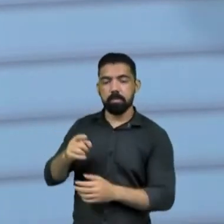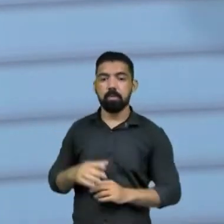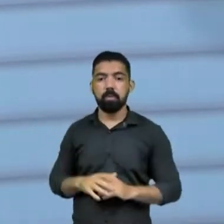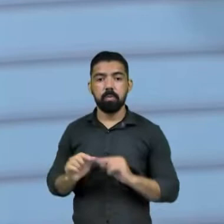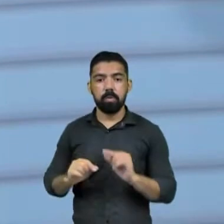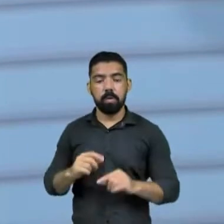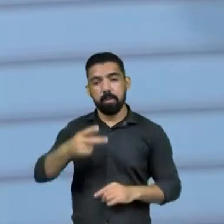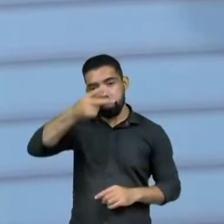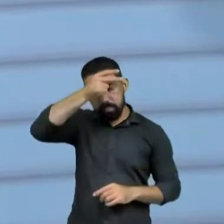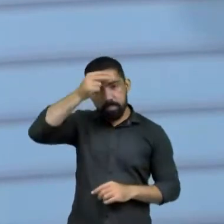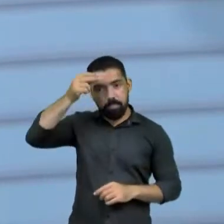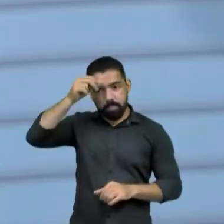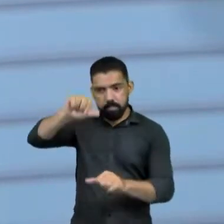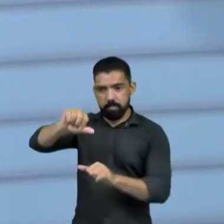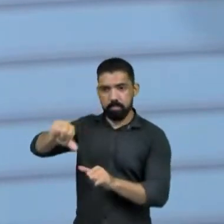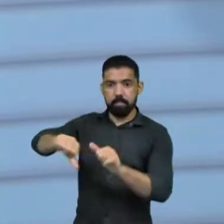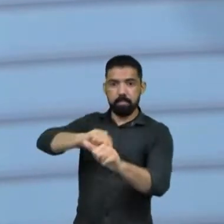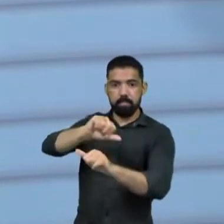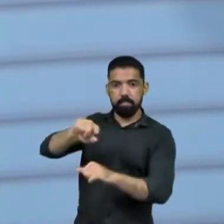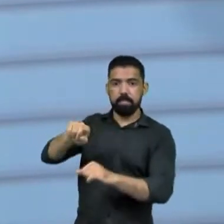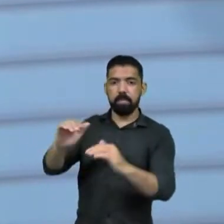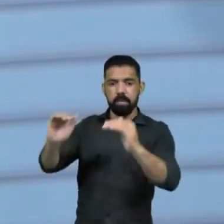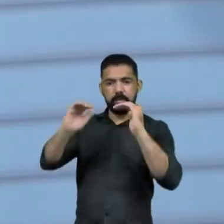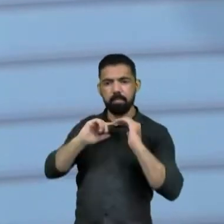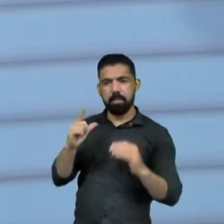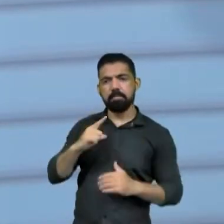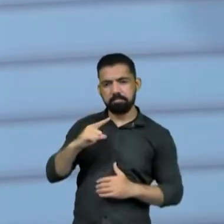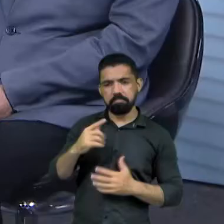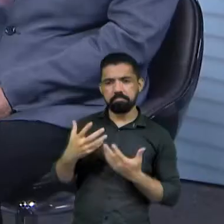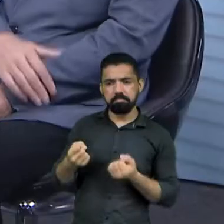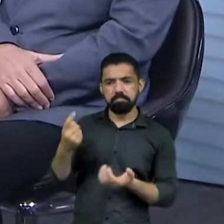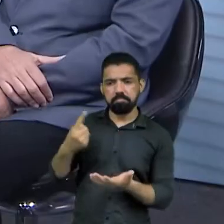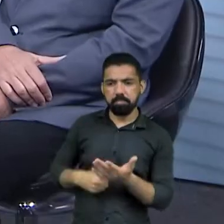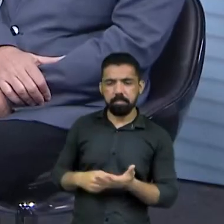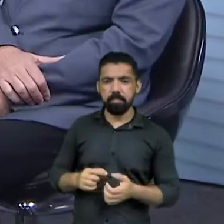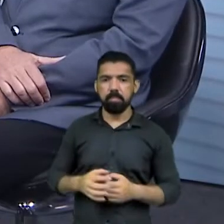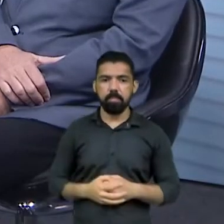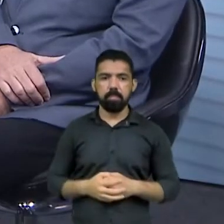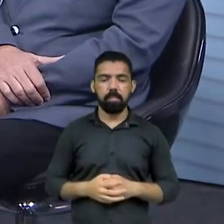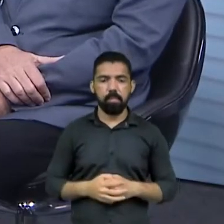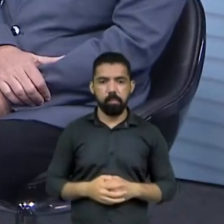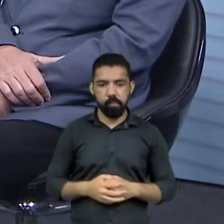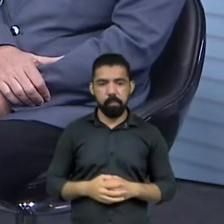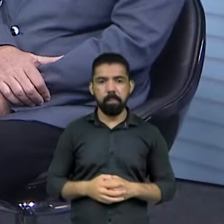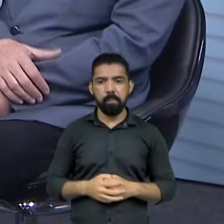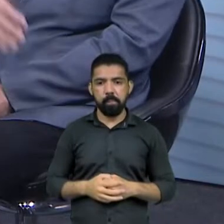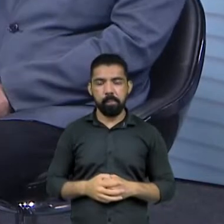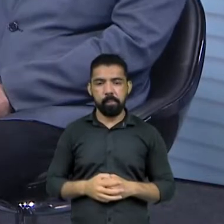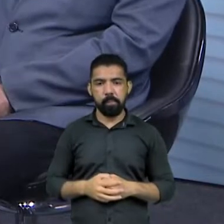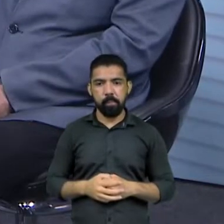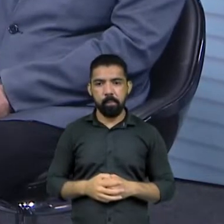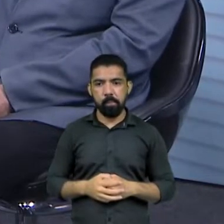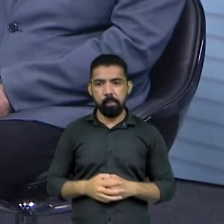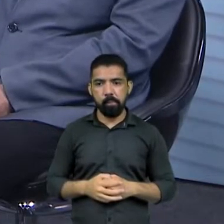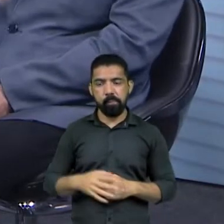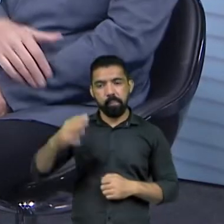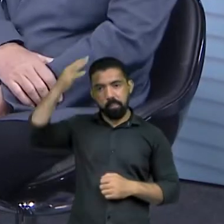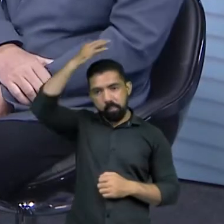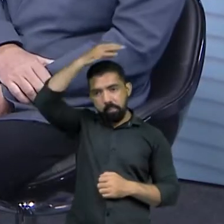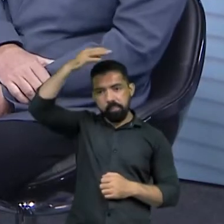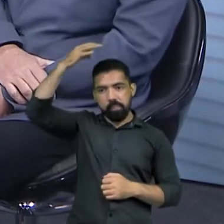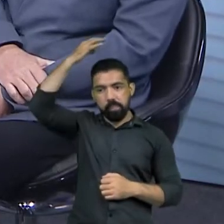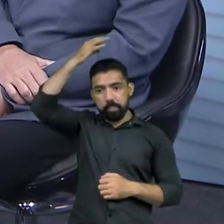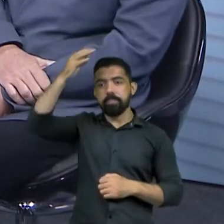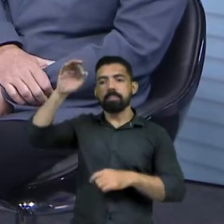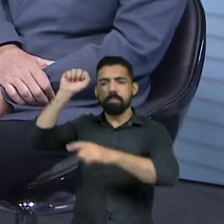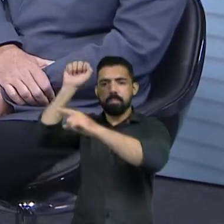que pudesse mudar isso e ele nos atendeu Graças a Deus que Palmas né é eu fiz a minha esposa Espírito Santo agiu graças a Deus a